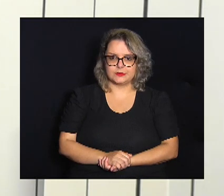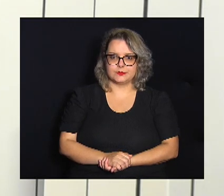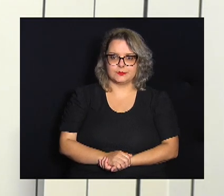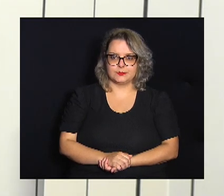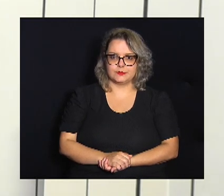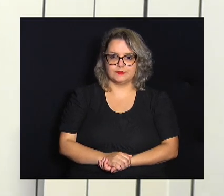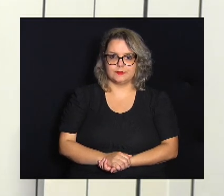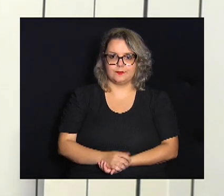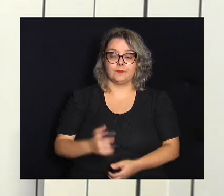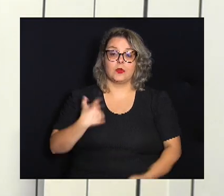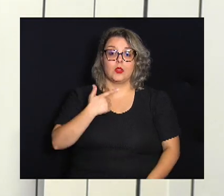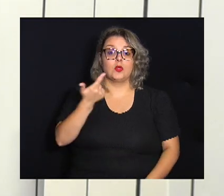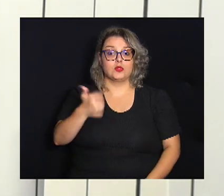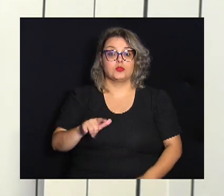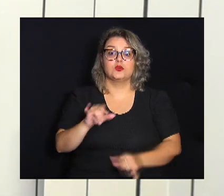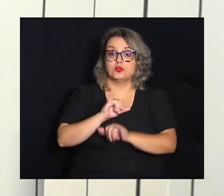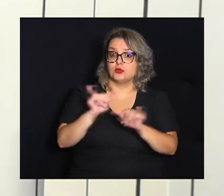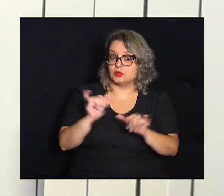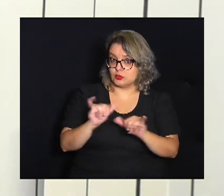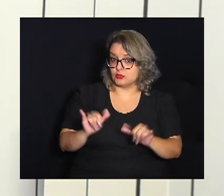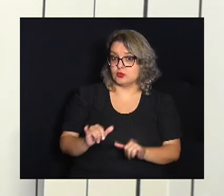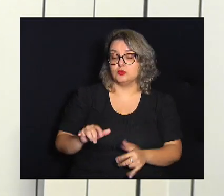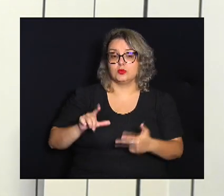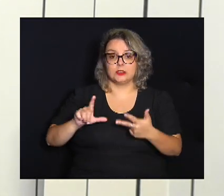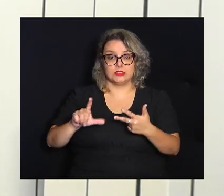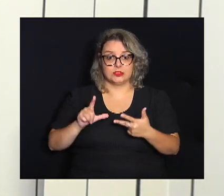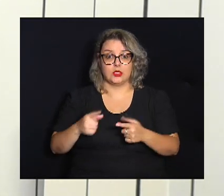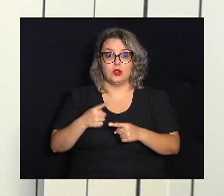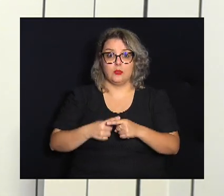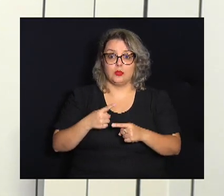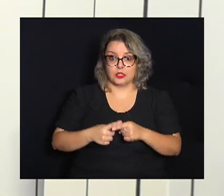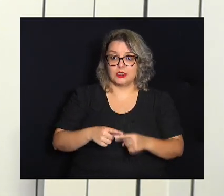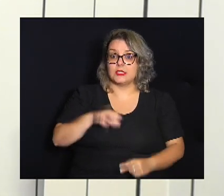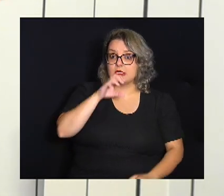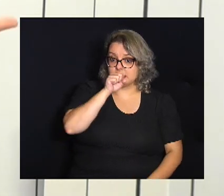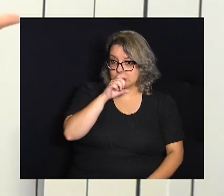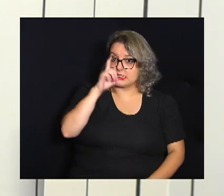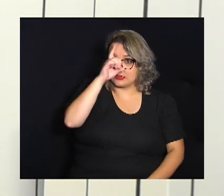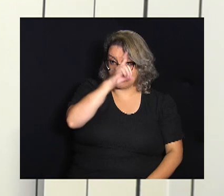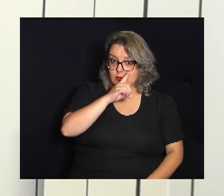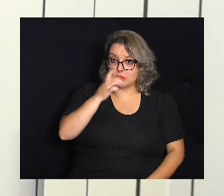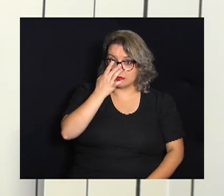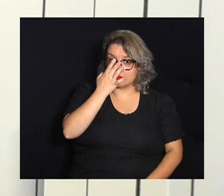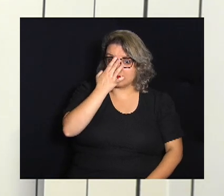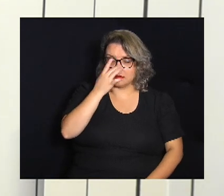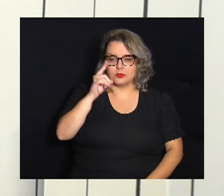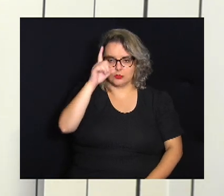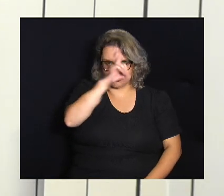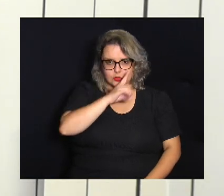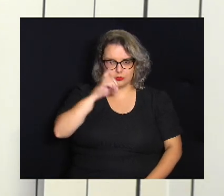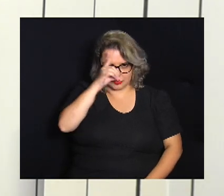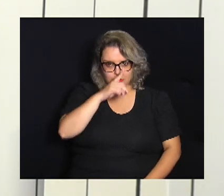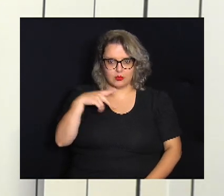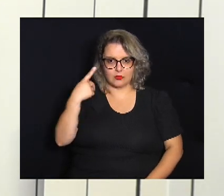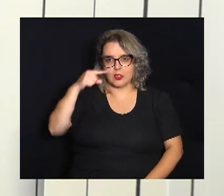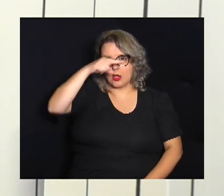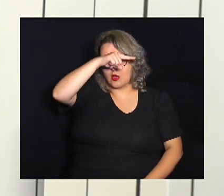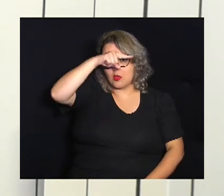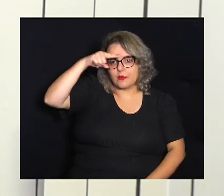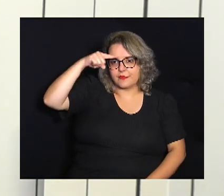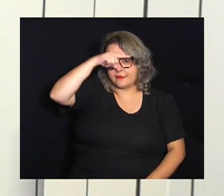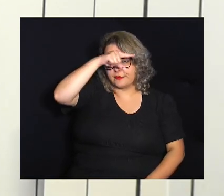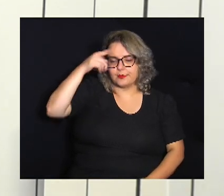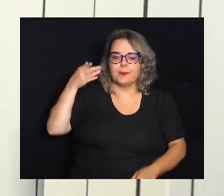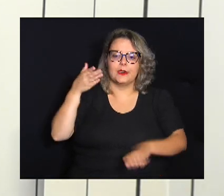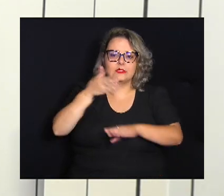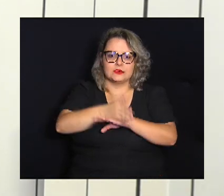E a gente segue aqui com as notícias do Legislativo, porque neste fim de semana, no domingo, o vereador Felipe Marquesi